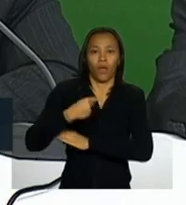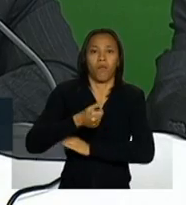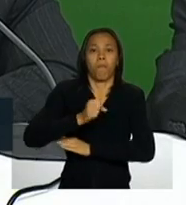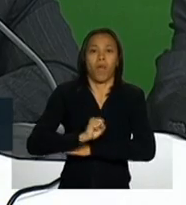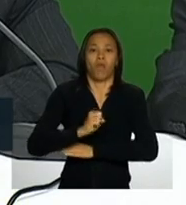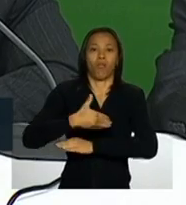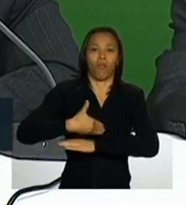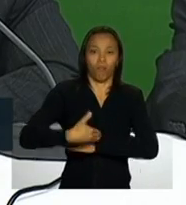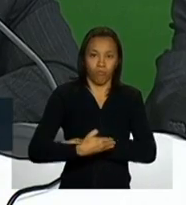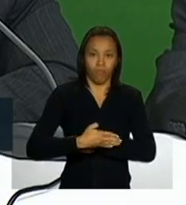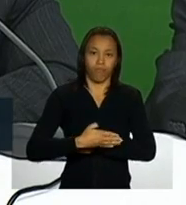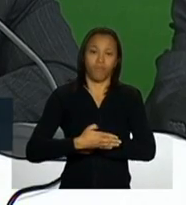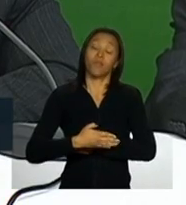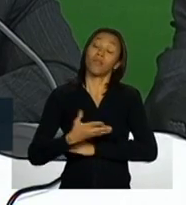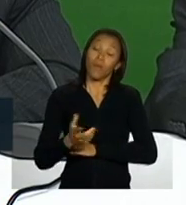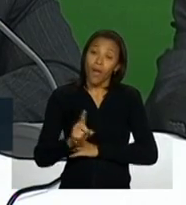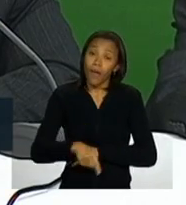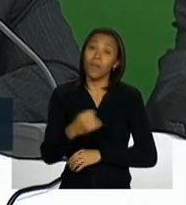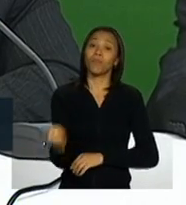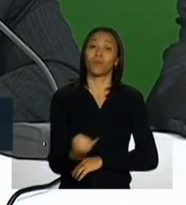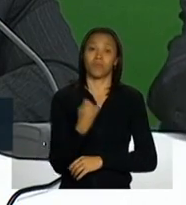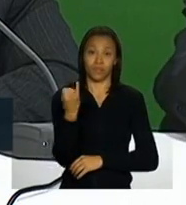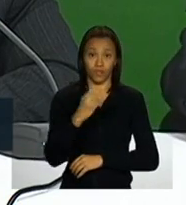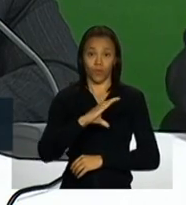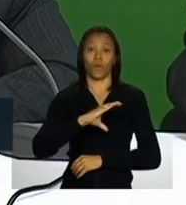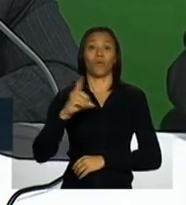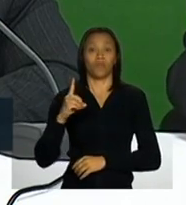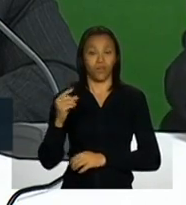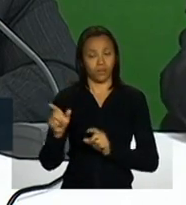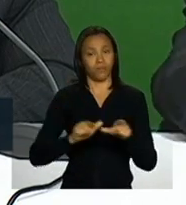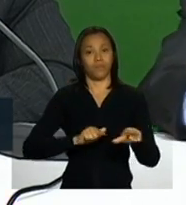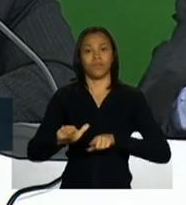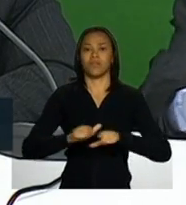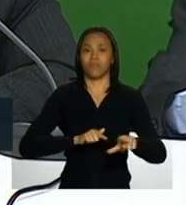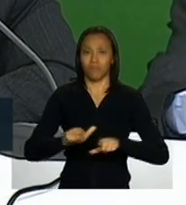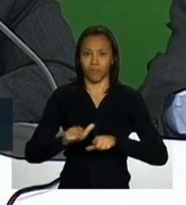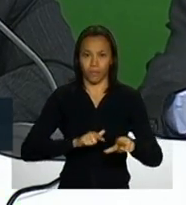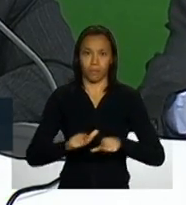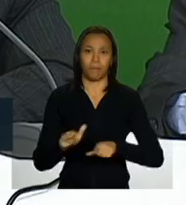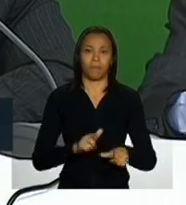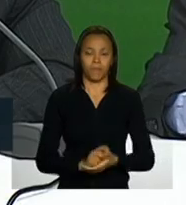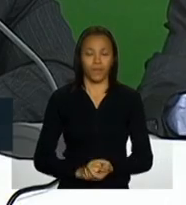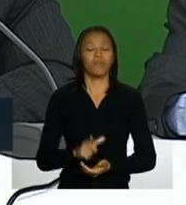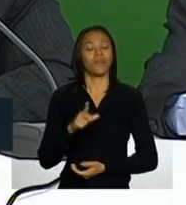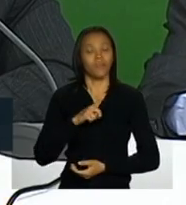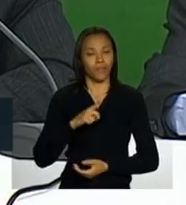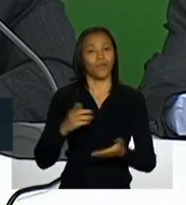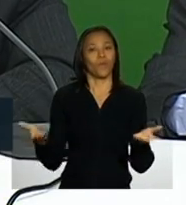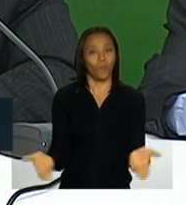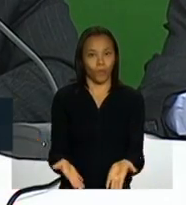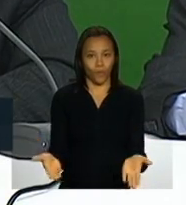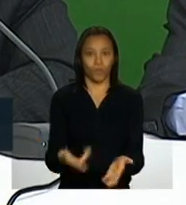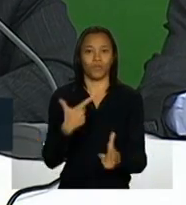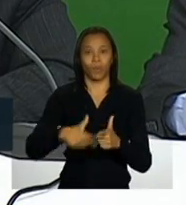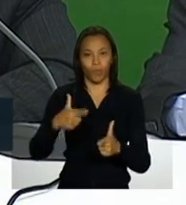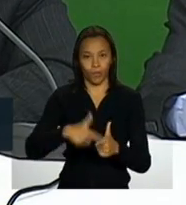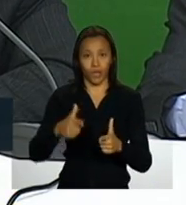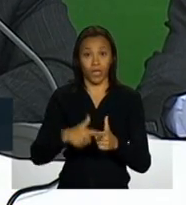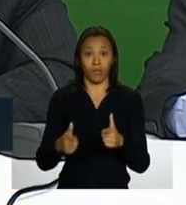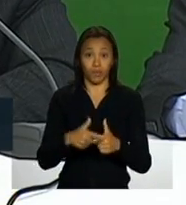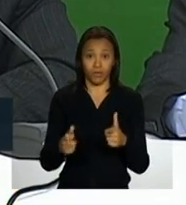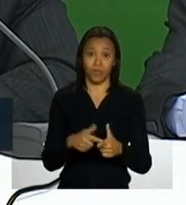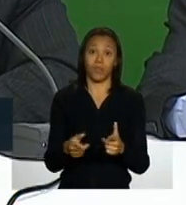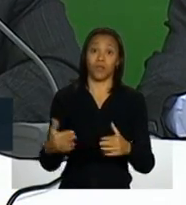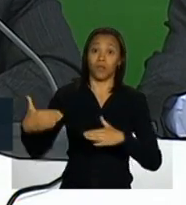muito importante para você coordenar esse trabalho, que realmente existe ainda hoje nos portos. Agora, o porto